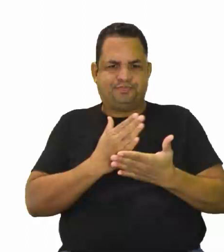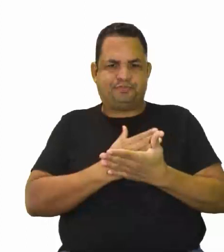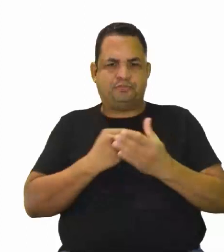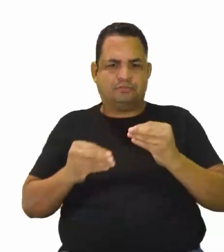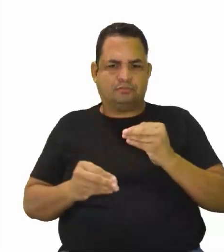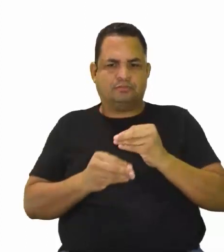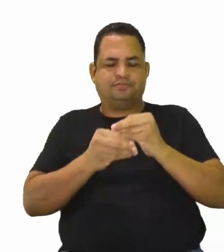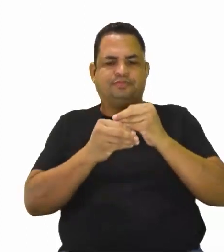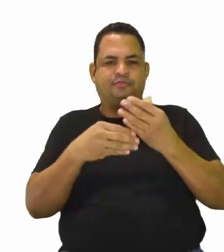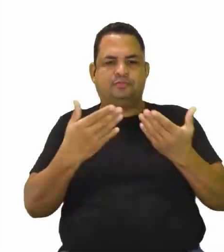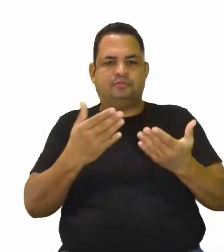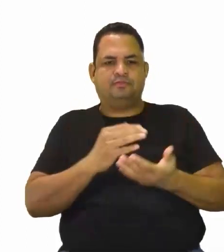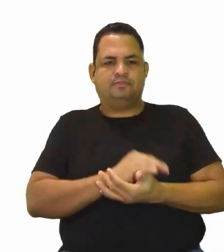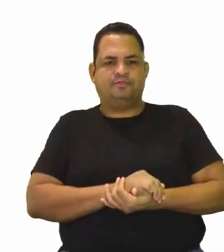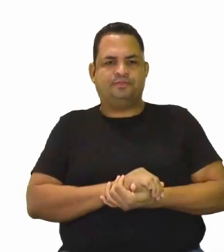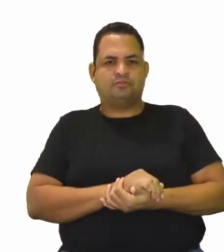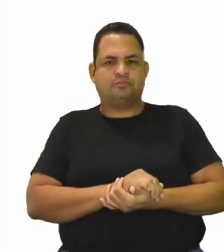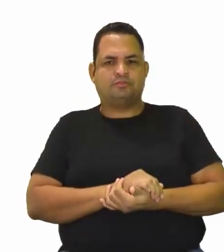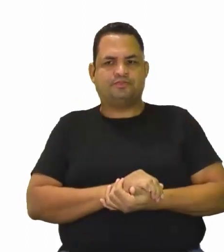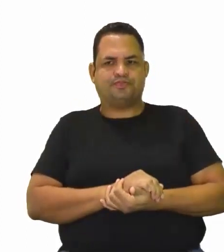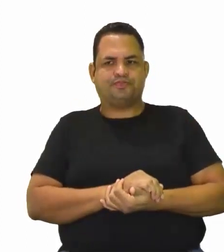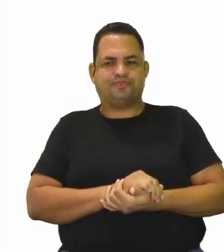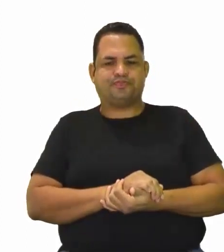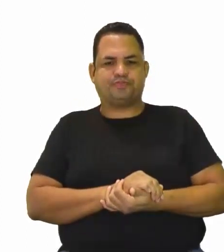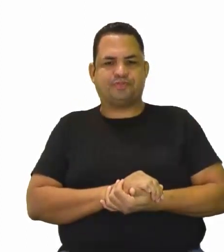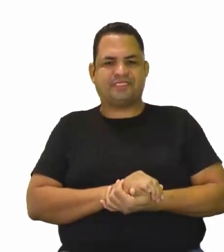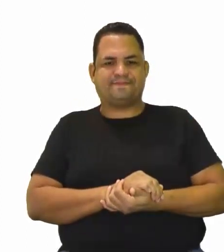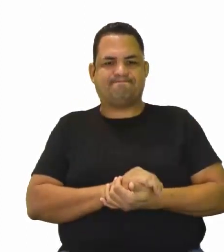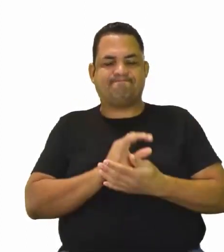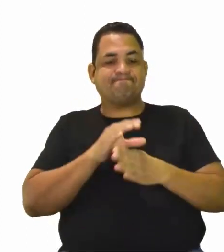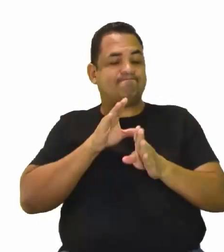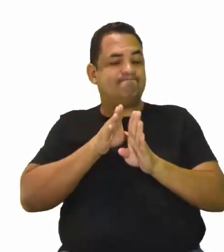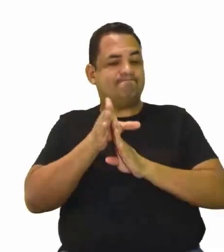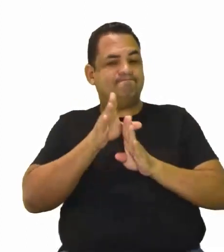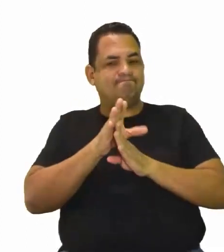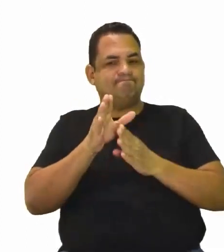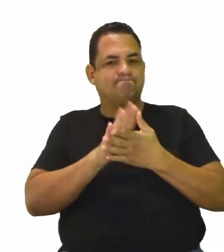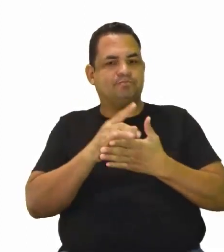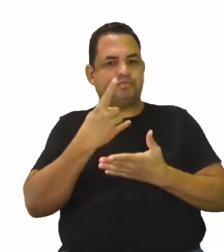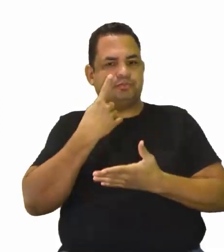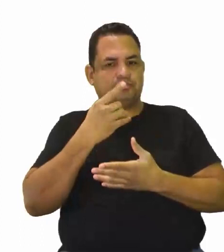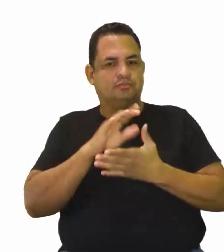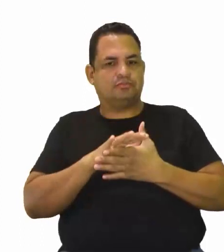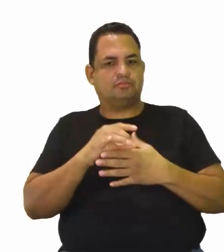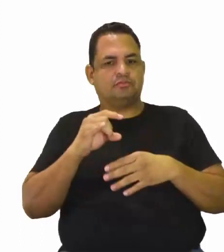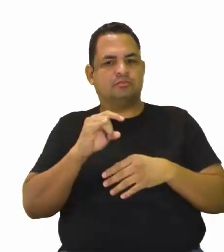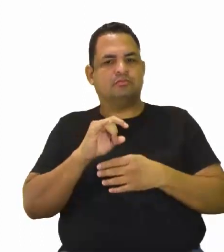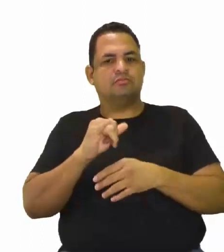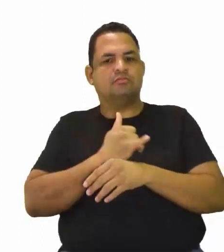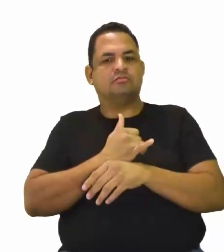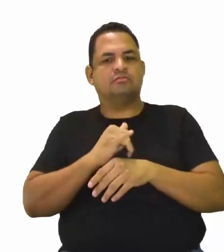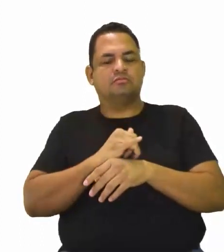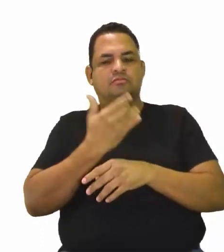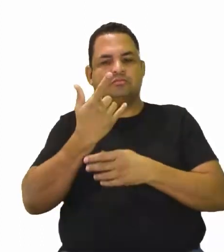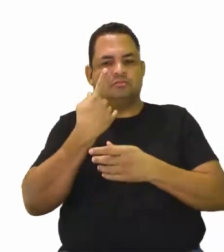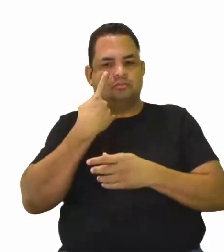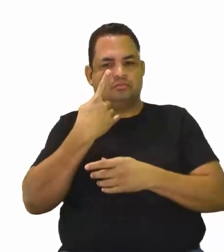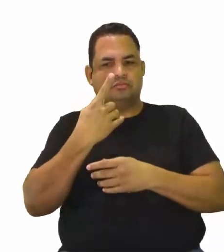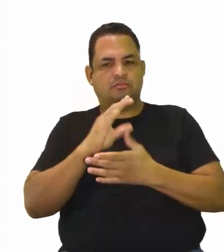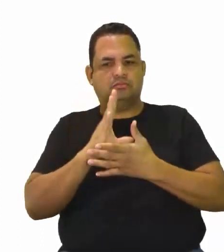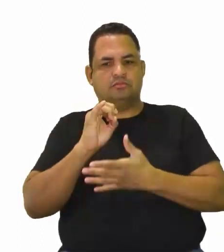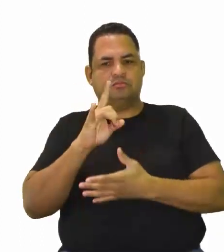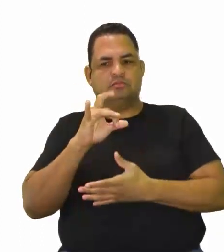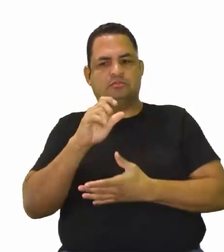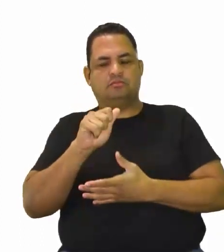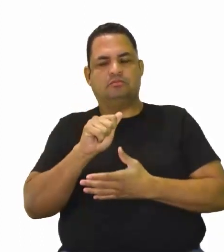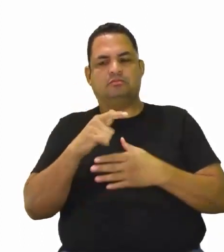com certeza tem um material complementar. E eu aconselho vocês, está aí no YouTube, assistam Olga,